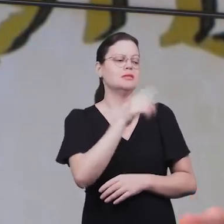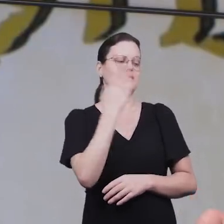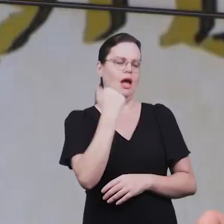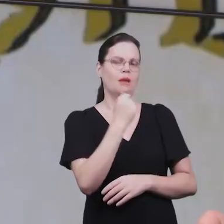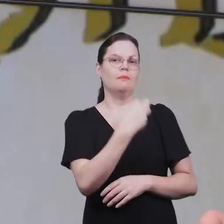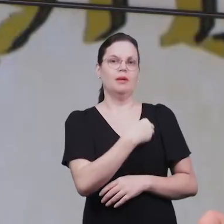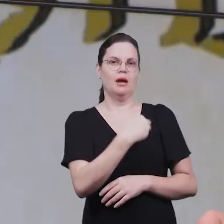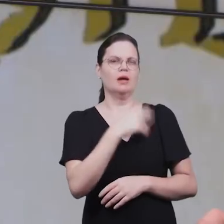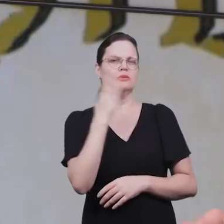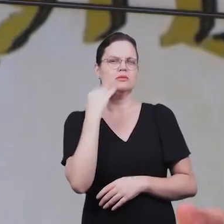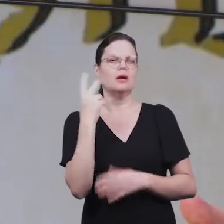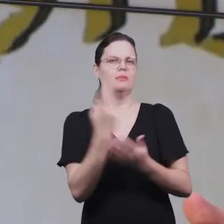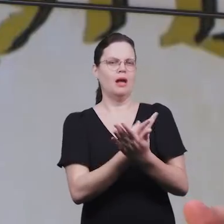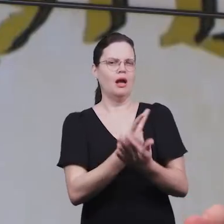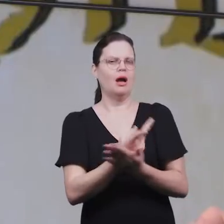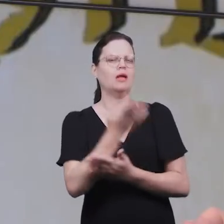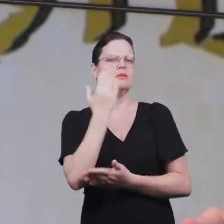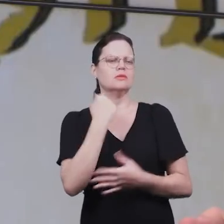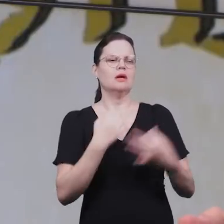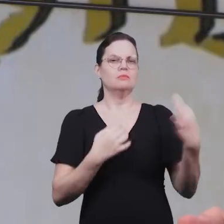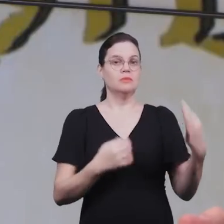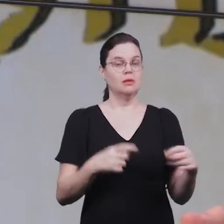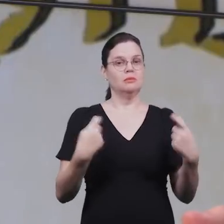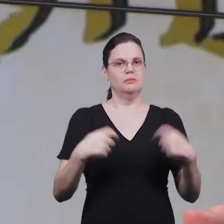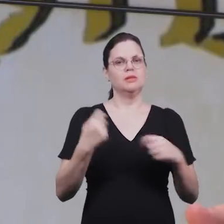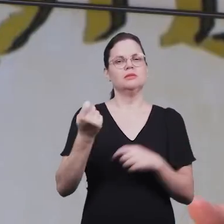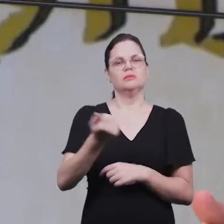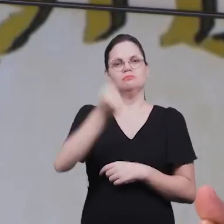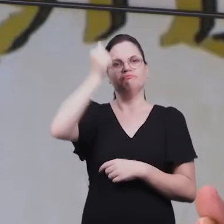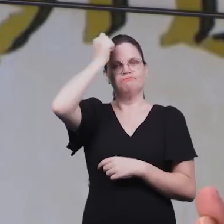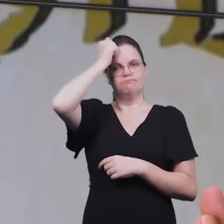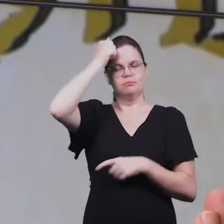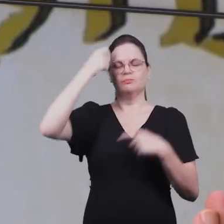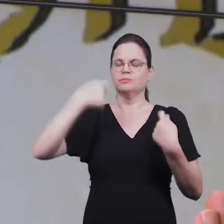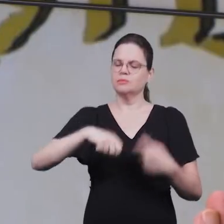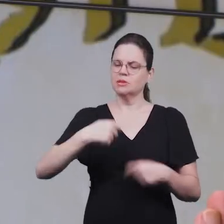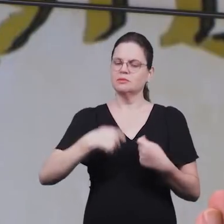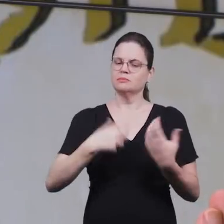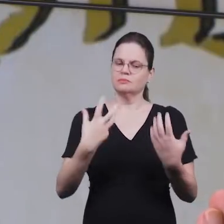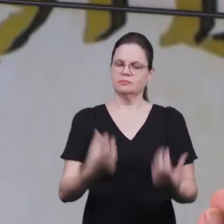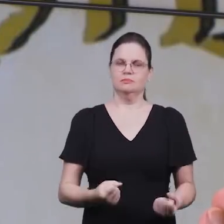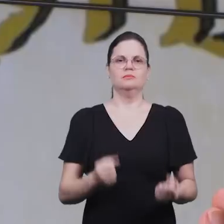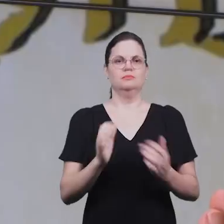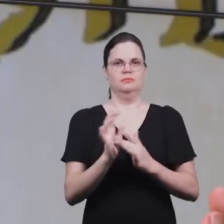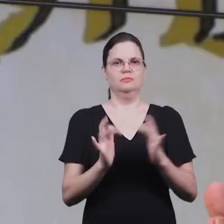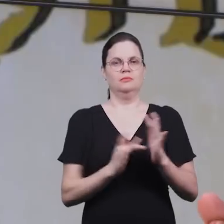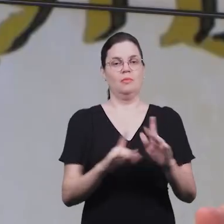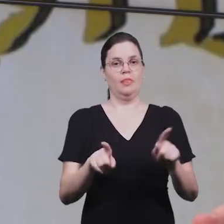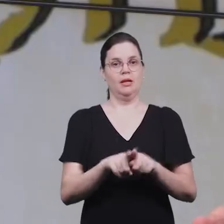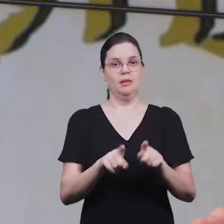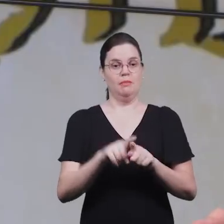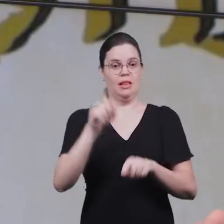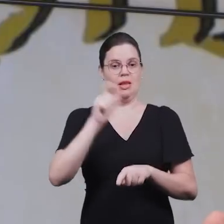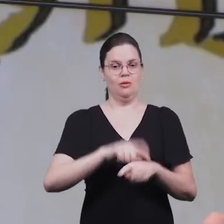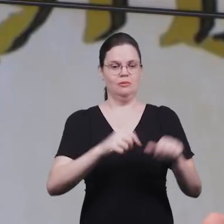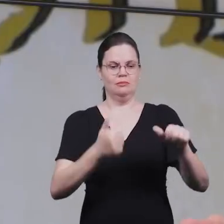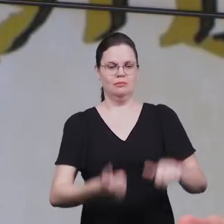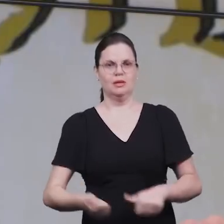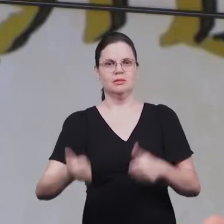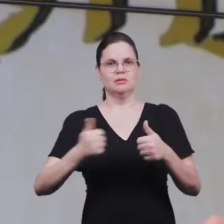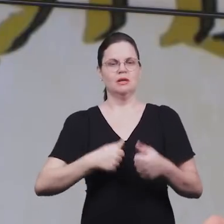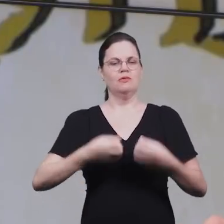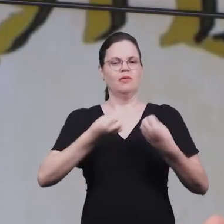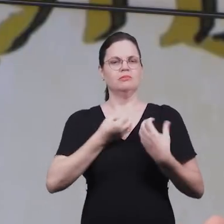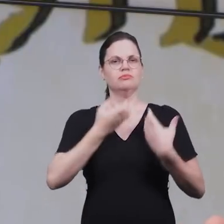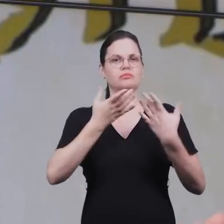fazer escolhas. Então aí ele precisa do arrependimento, precisa aceitar o Senhor e declarar no batismo que